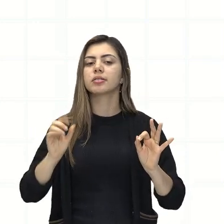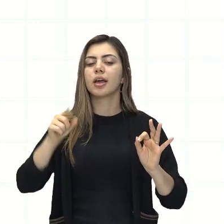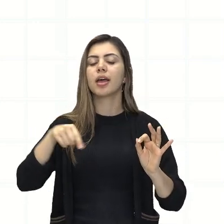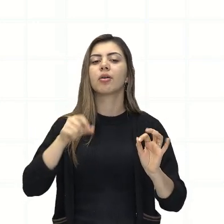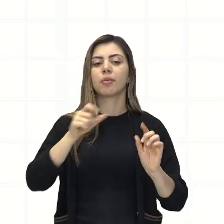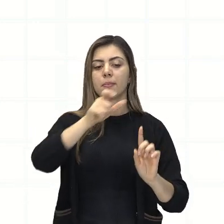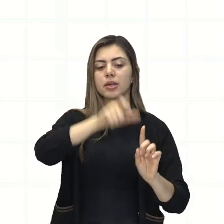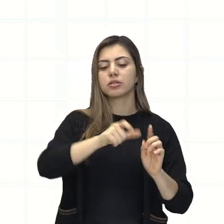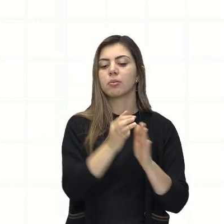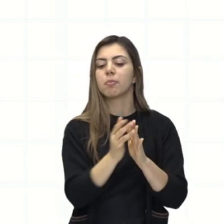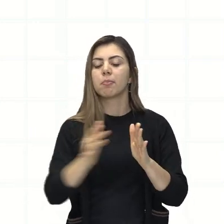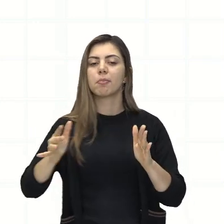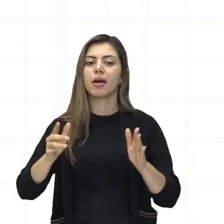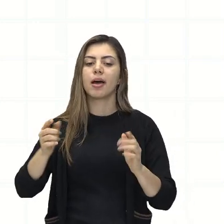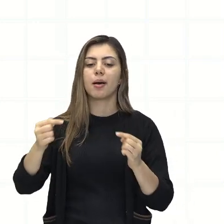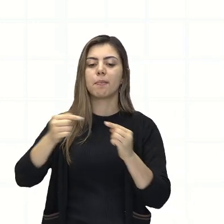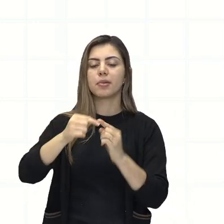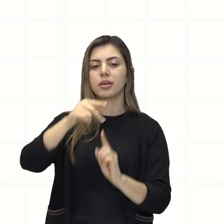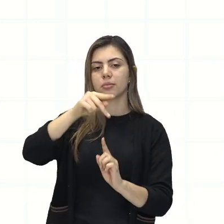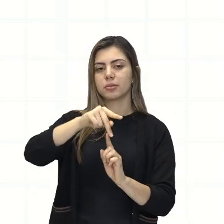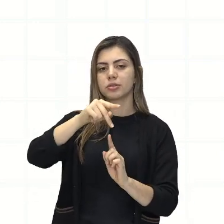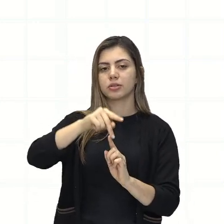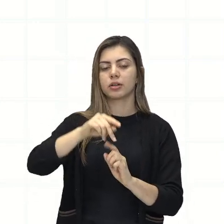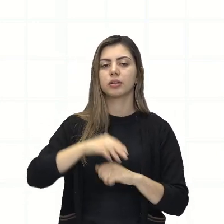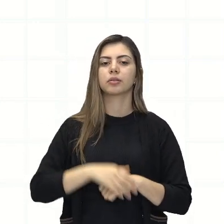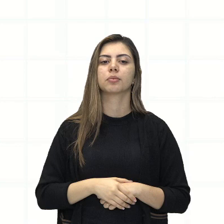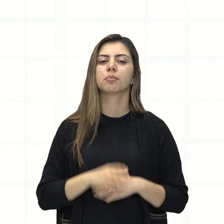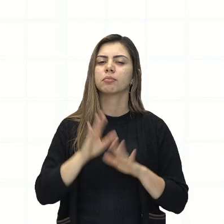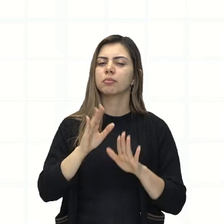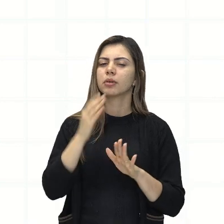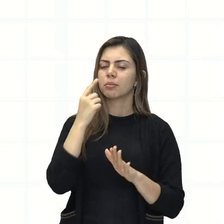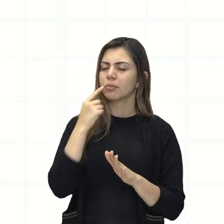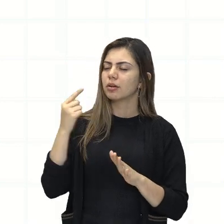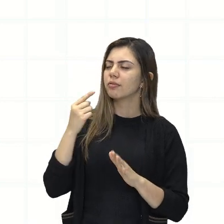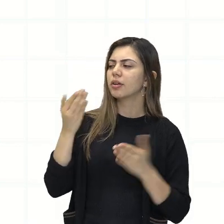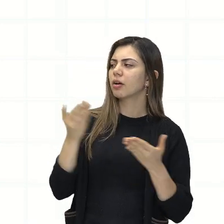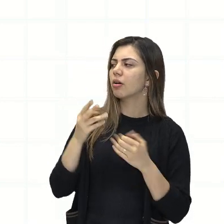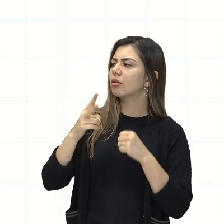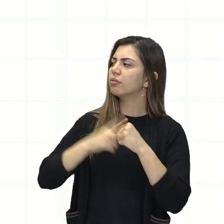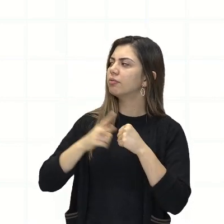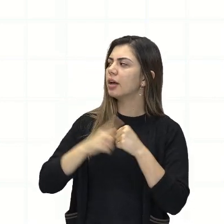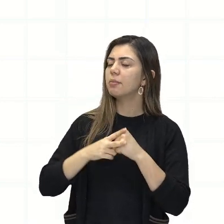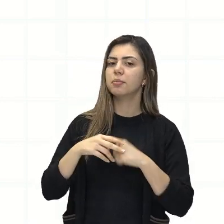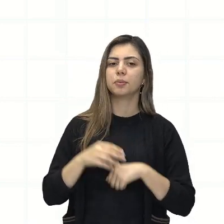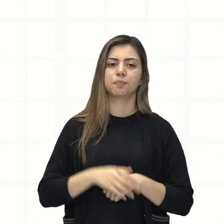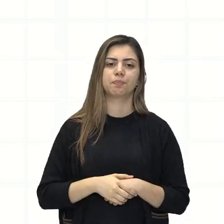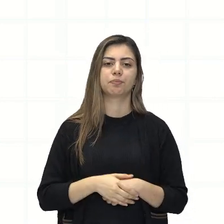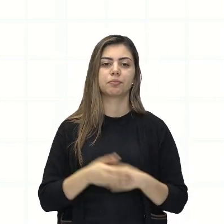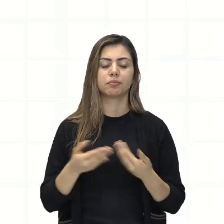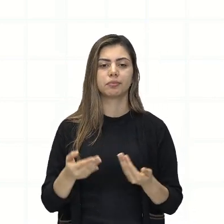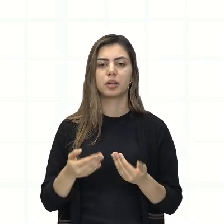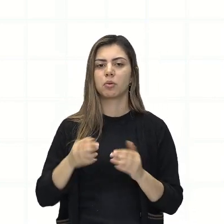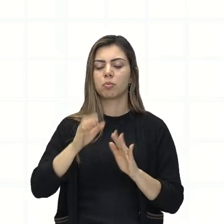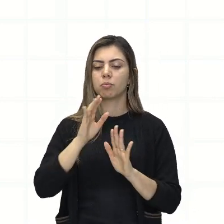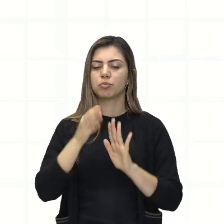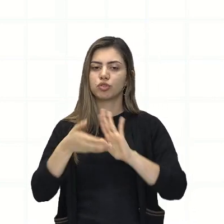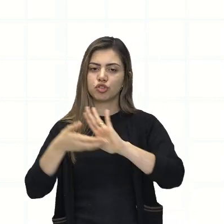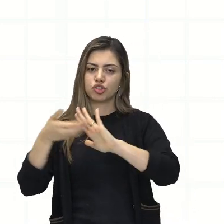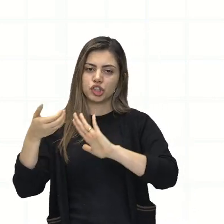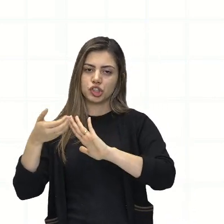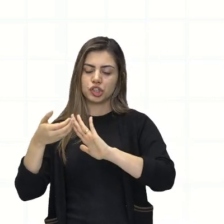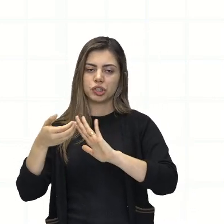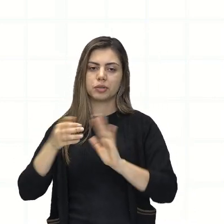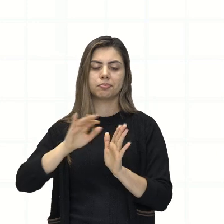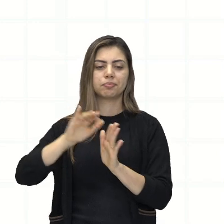nosso predicado. Mas vamos olhar para o verbo. Esquece um pouquinho aqui. Vamos